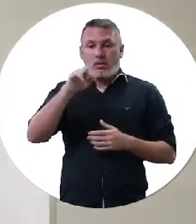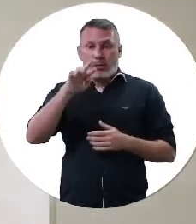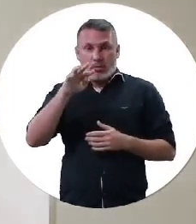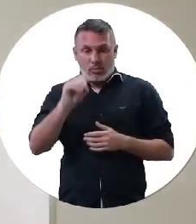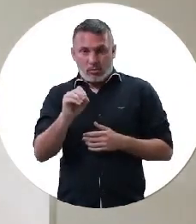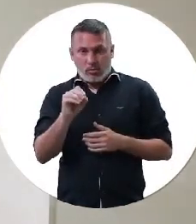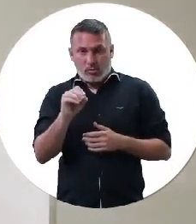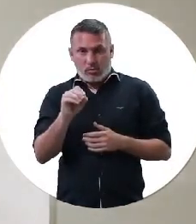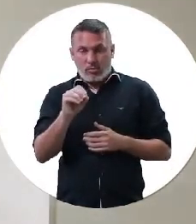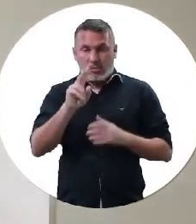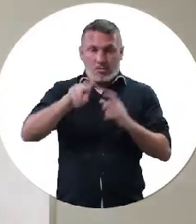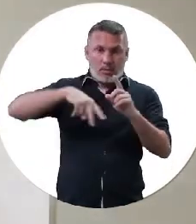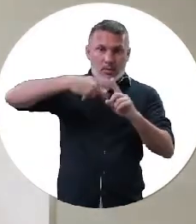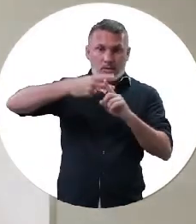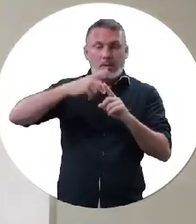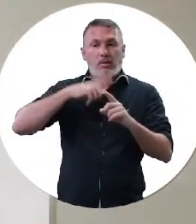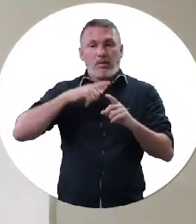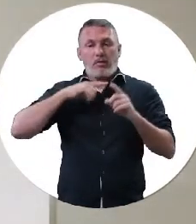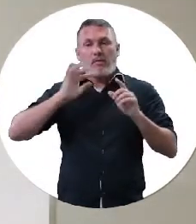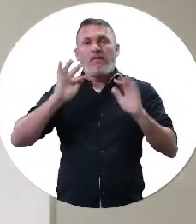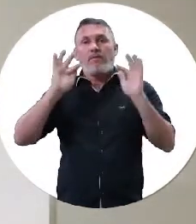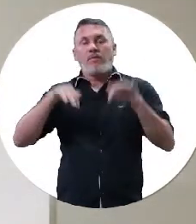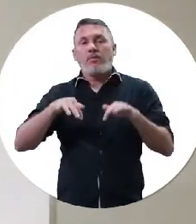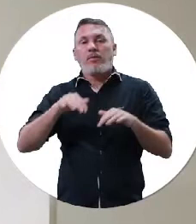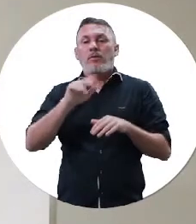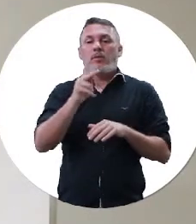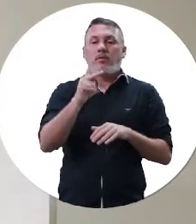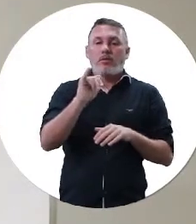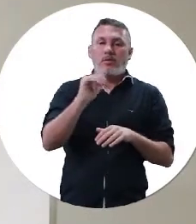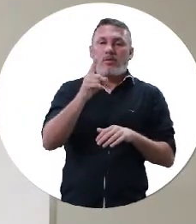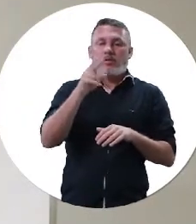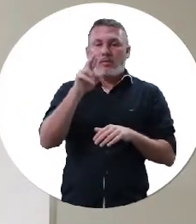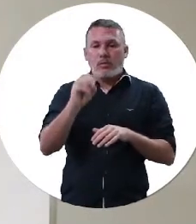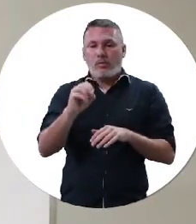hidrocarboneto. Então vamos lá.